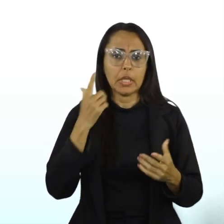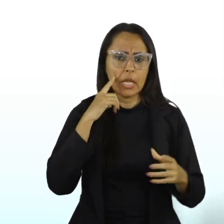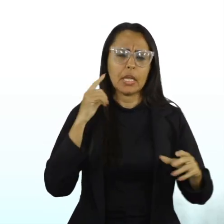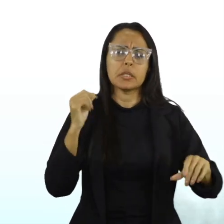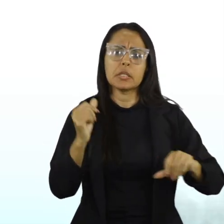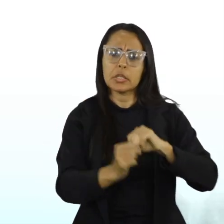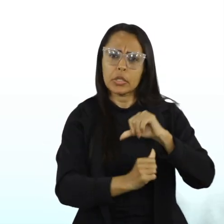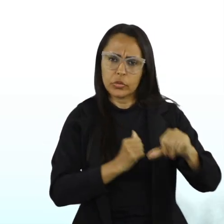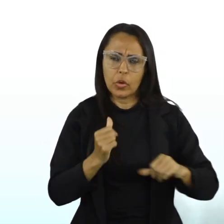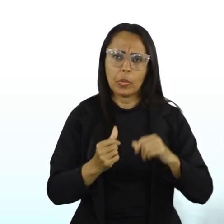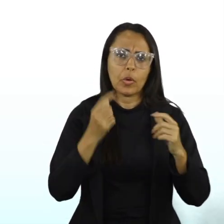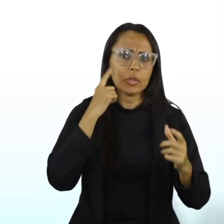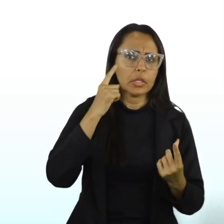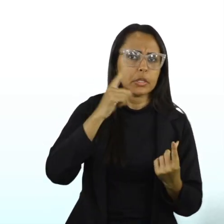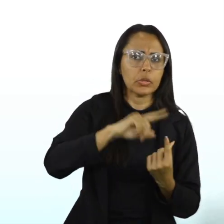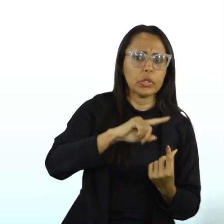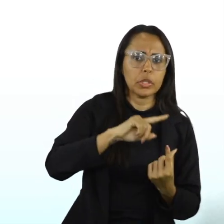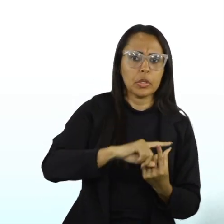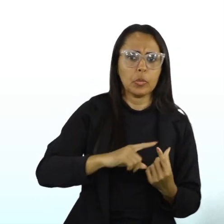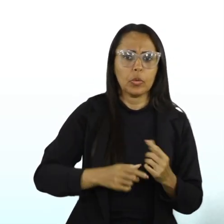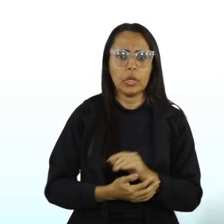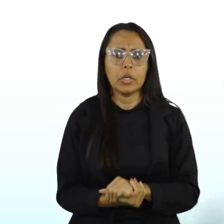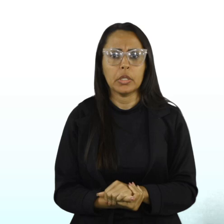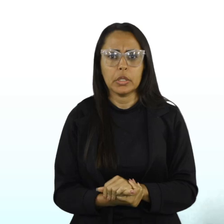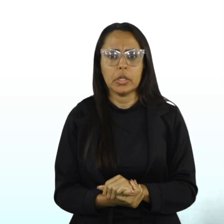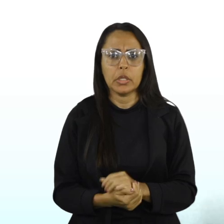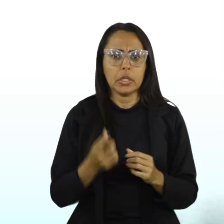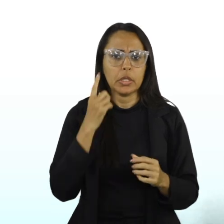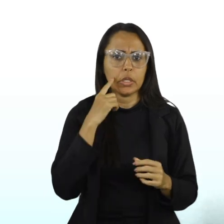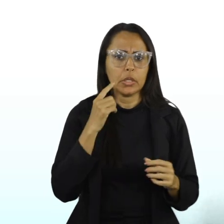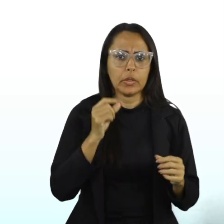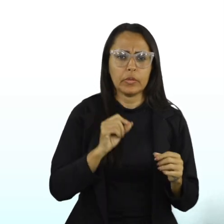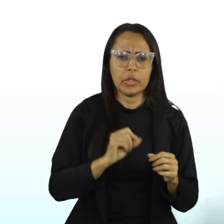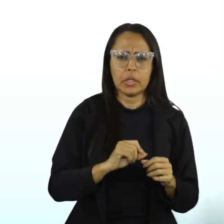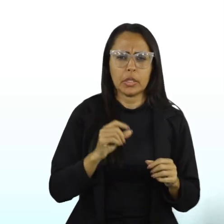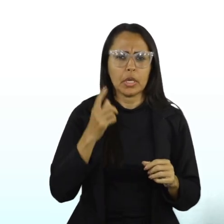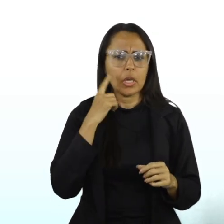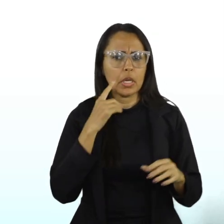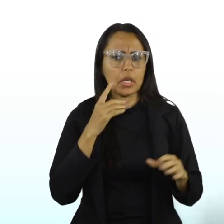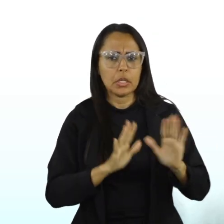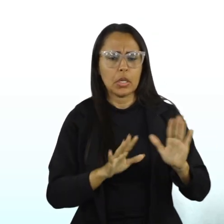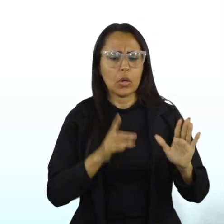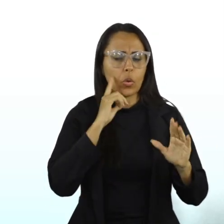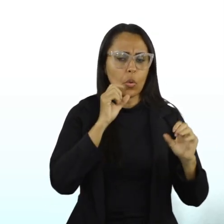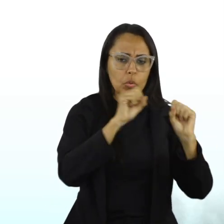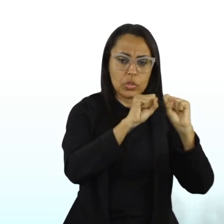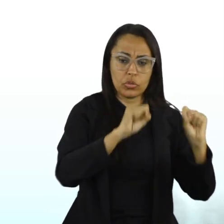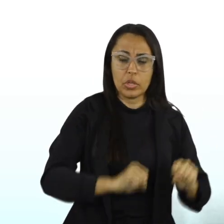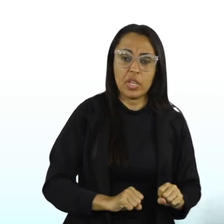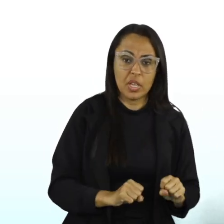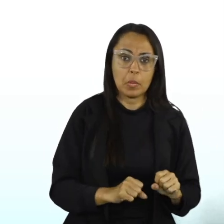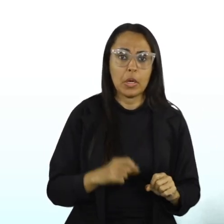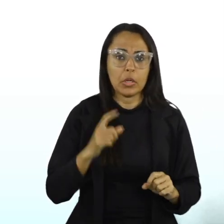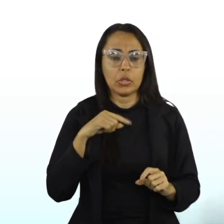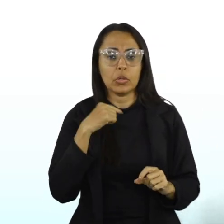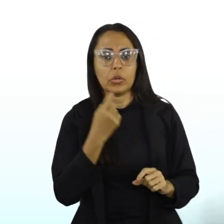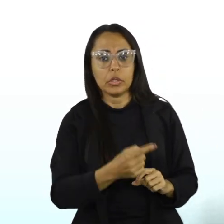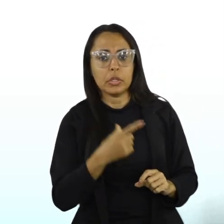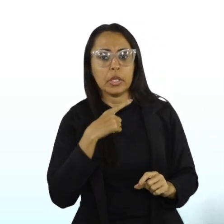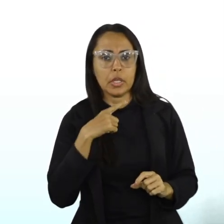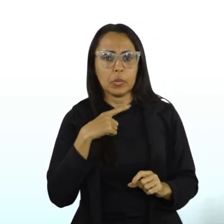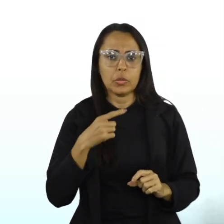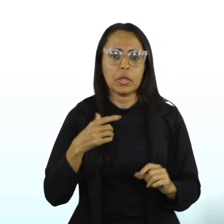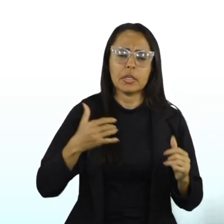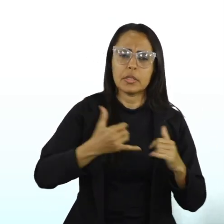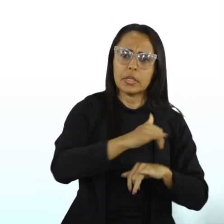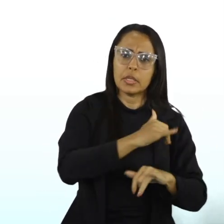se transformam de um tipo para o outro e não vai ficar tendo dissipações. Nos sistemas não conservativos, nós vamos ter essa